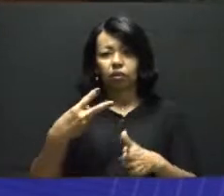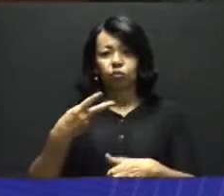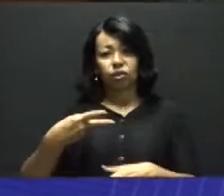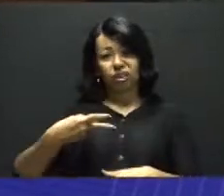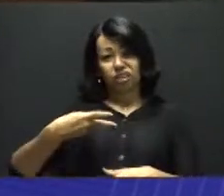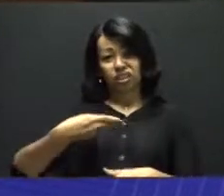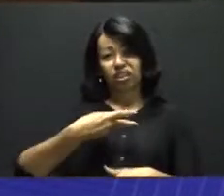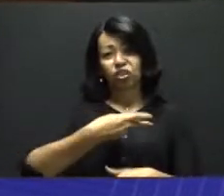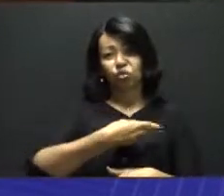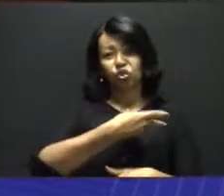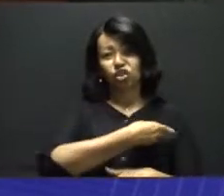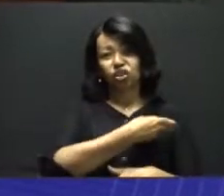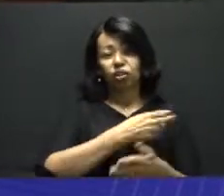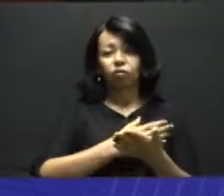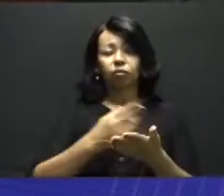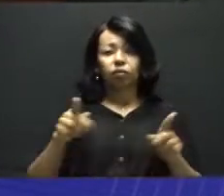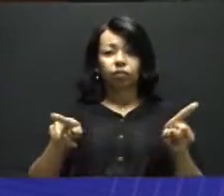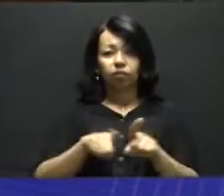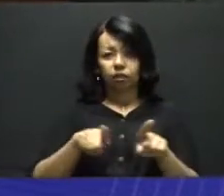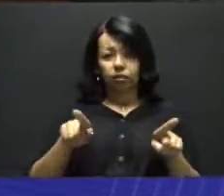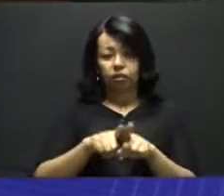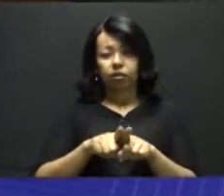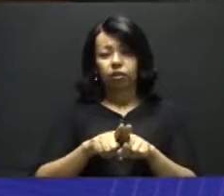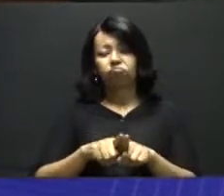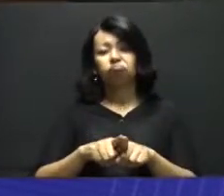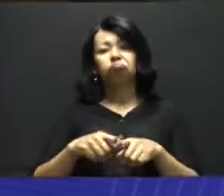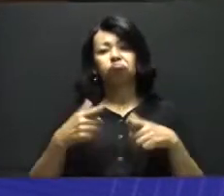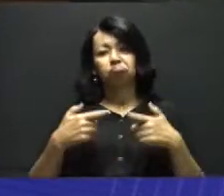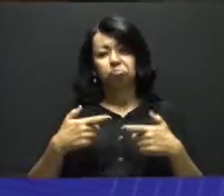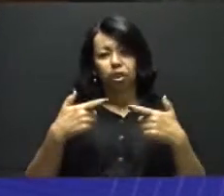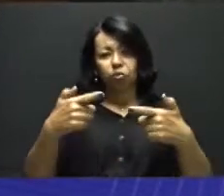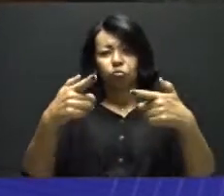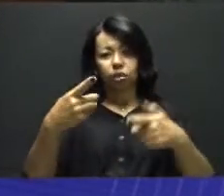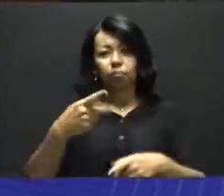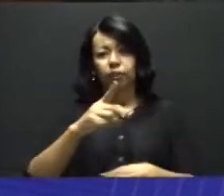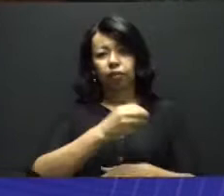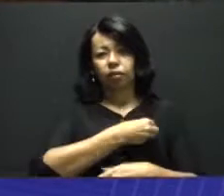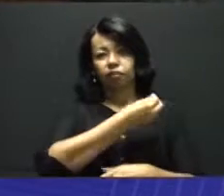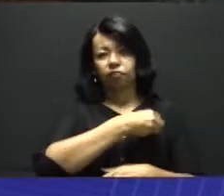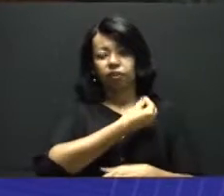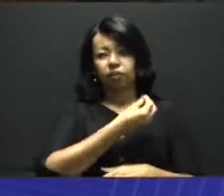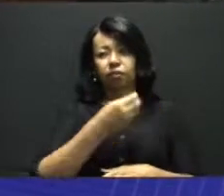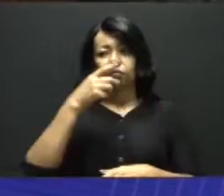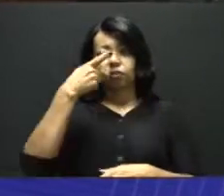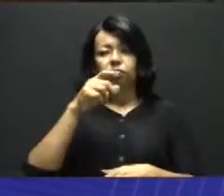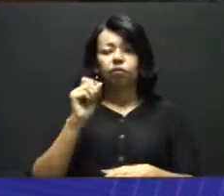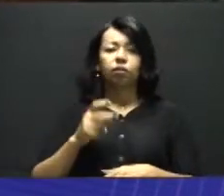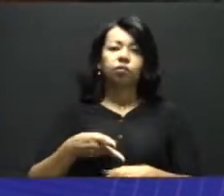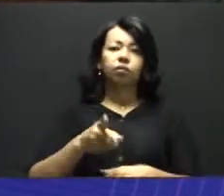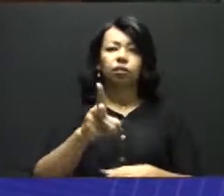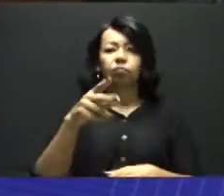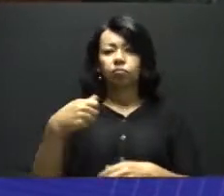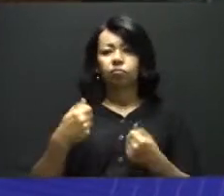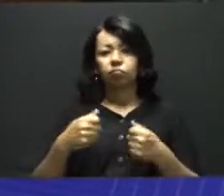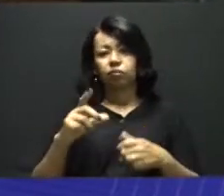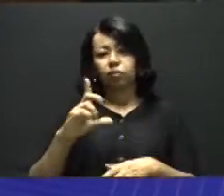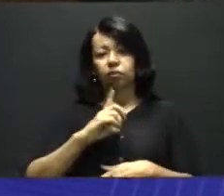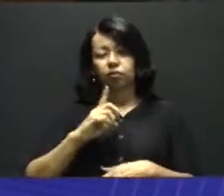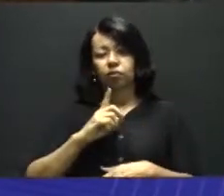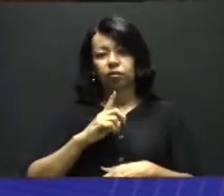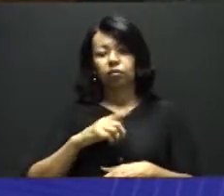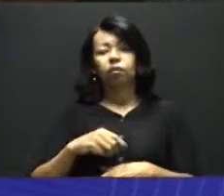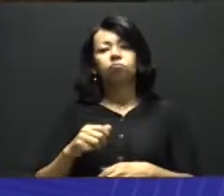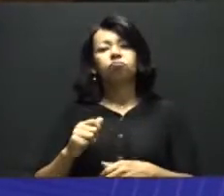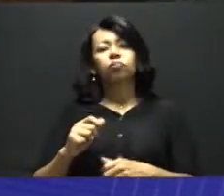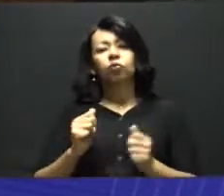cirurgia começando assim uma intensa luta pela vida ressaltando que sempre deverá ter acompanhamento